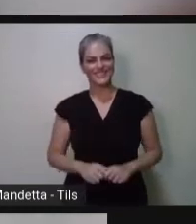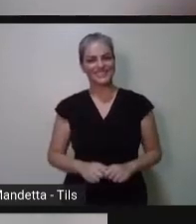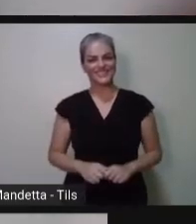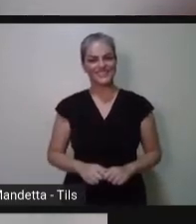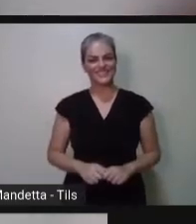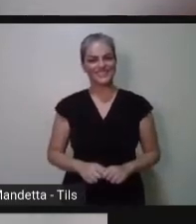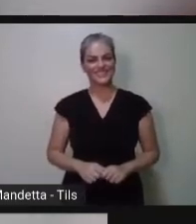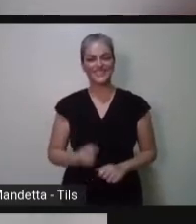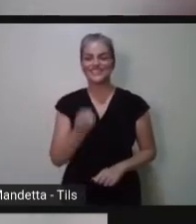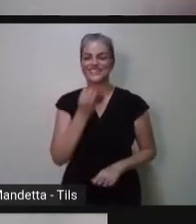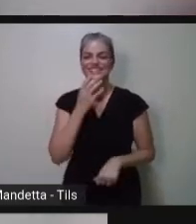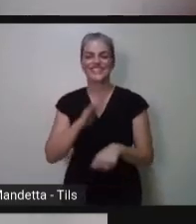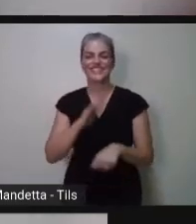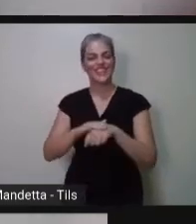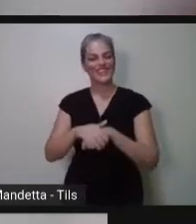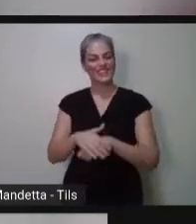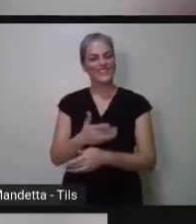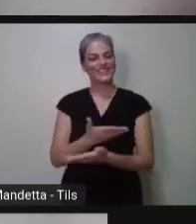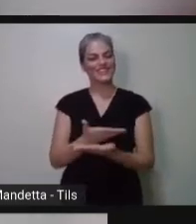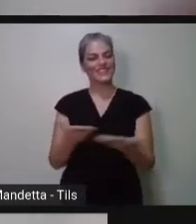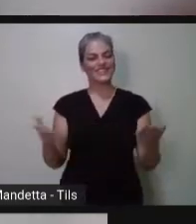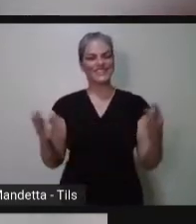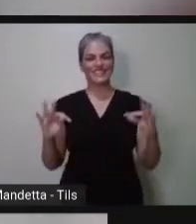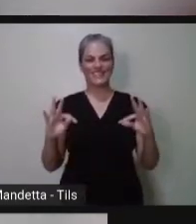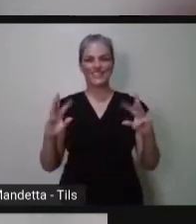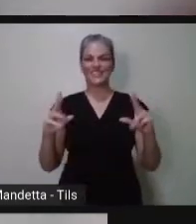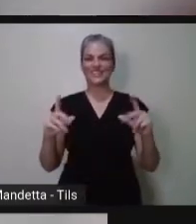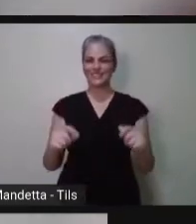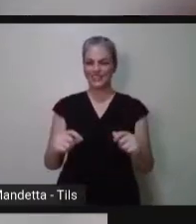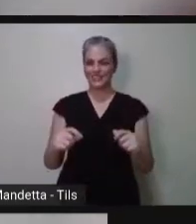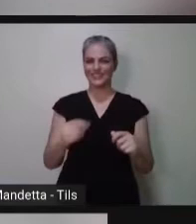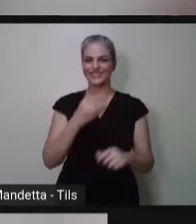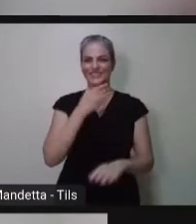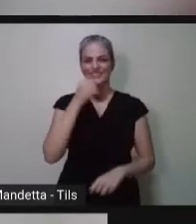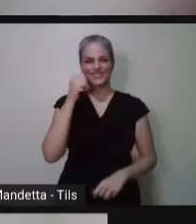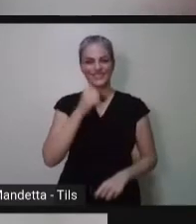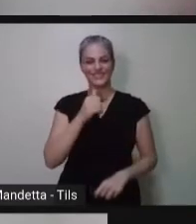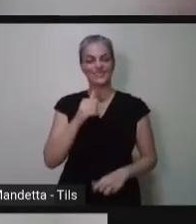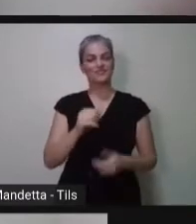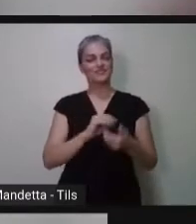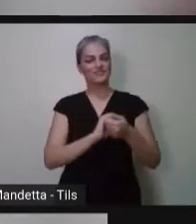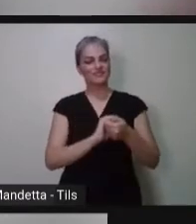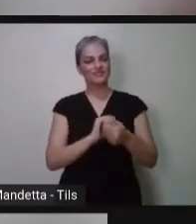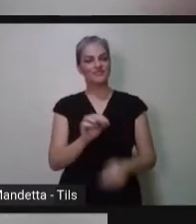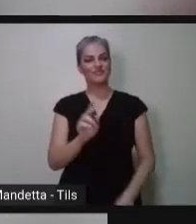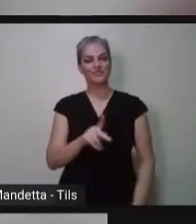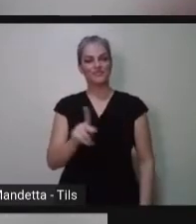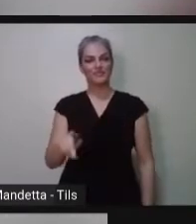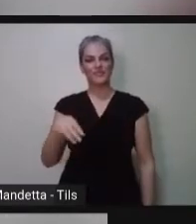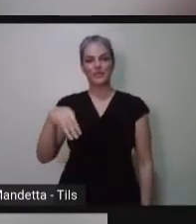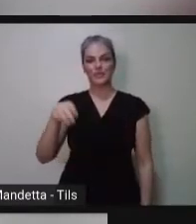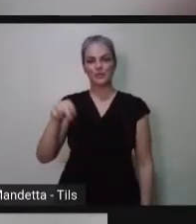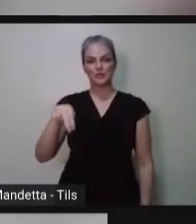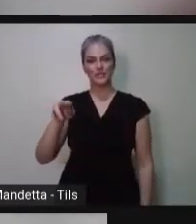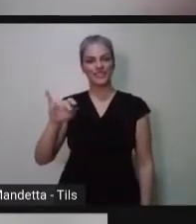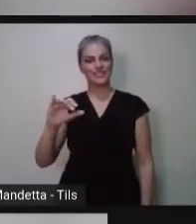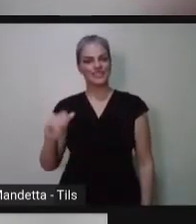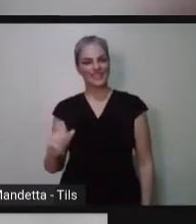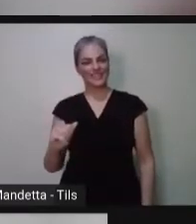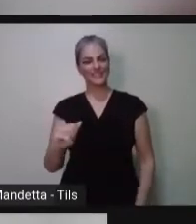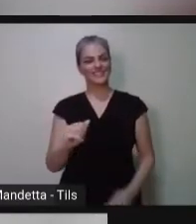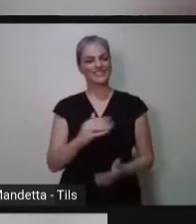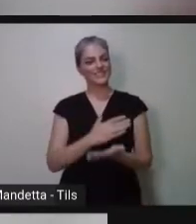Boa noite a todos e todas. Saúdo a professora Mônica, que tem nos conduzido neste encontro de hoje.